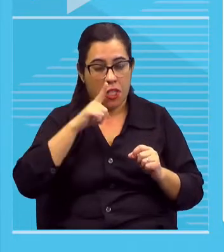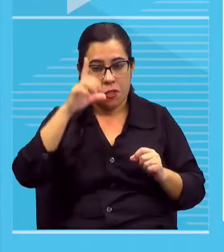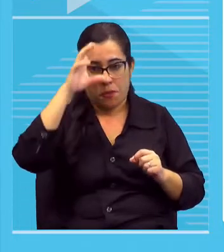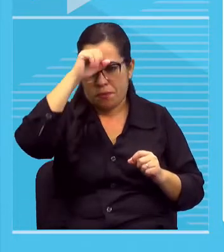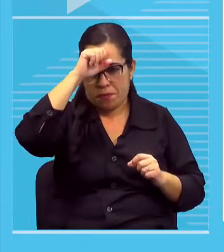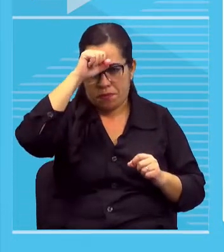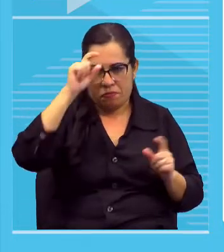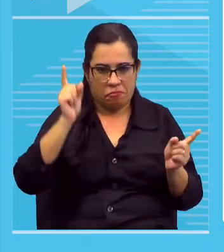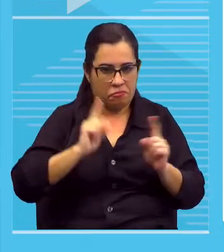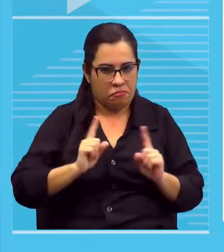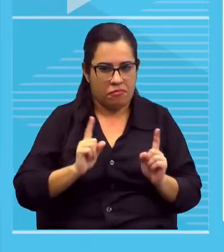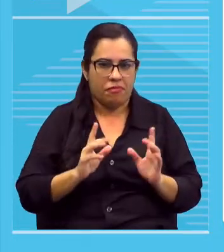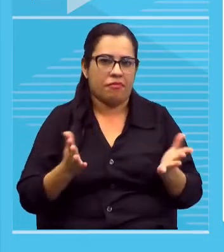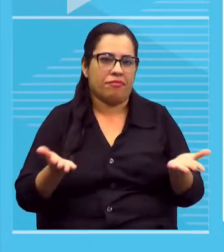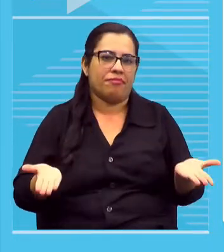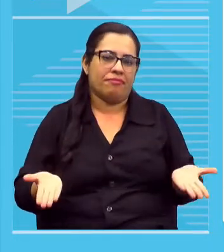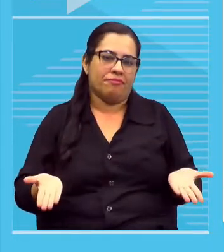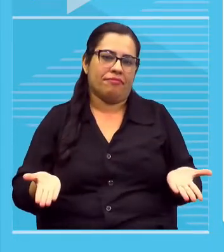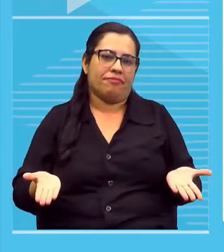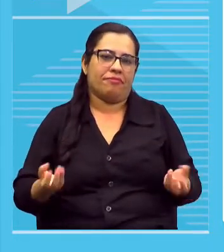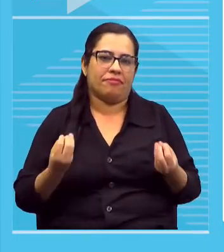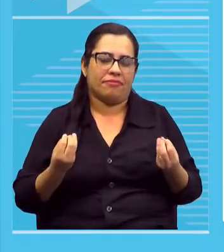não rapaz